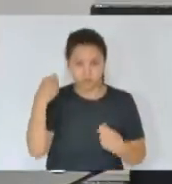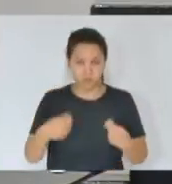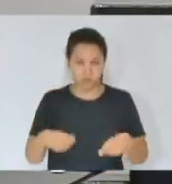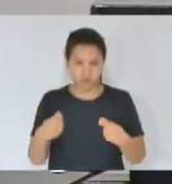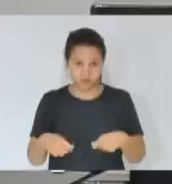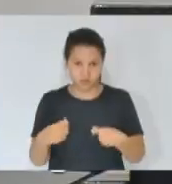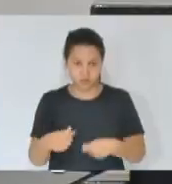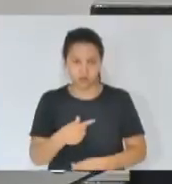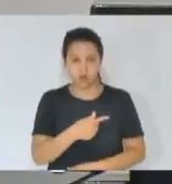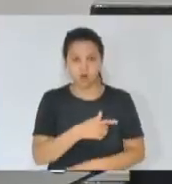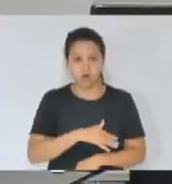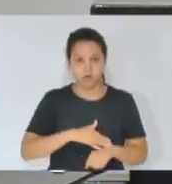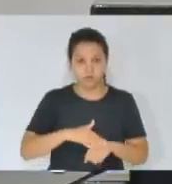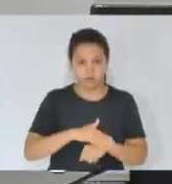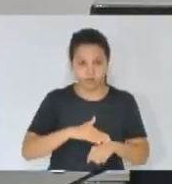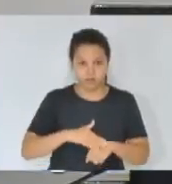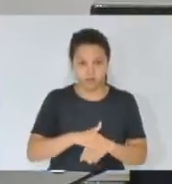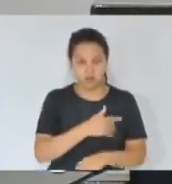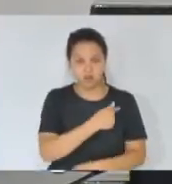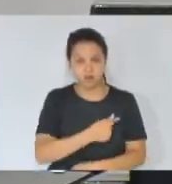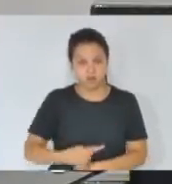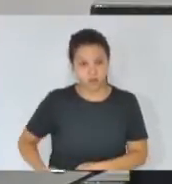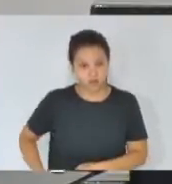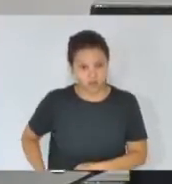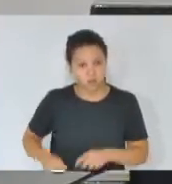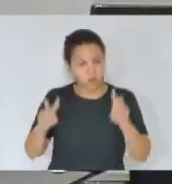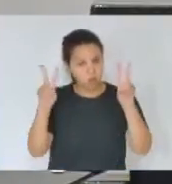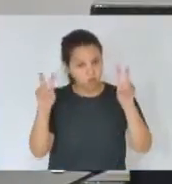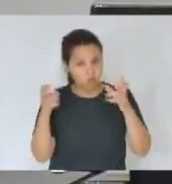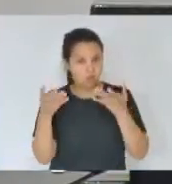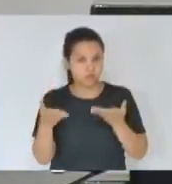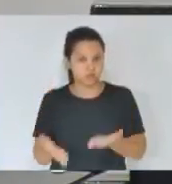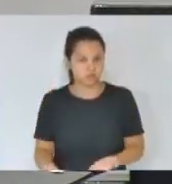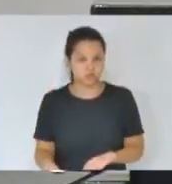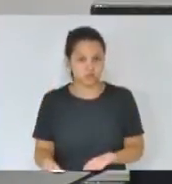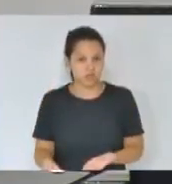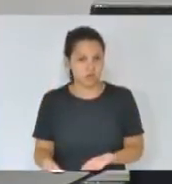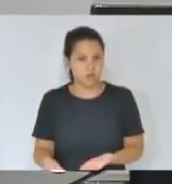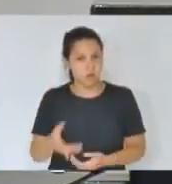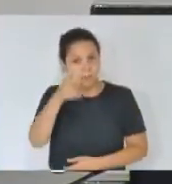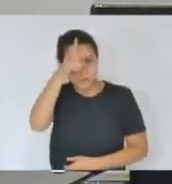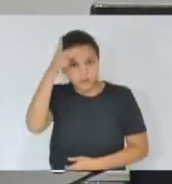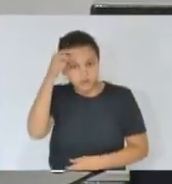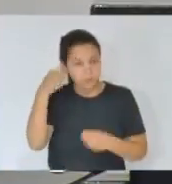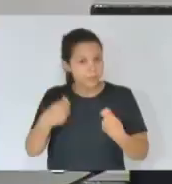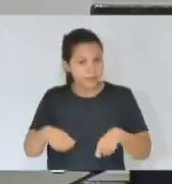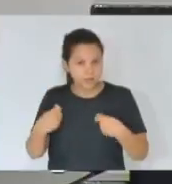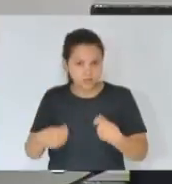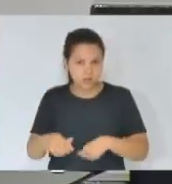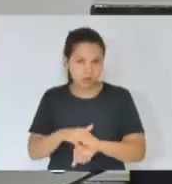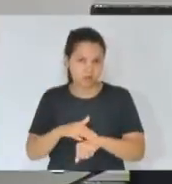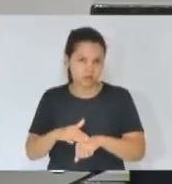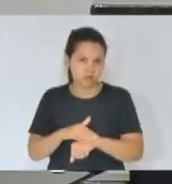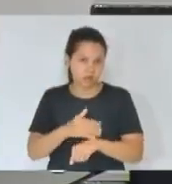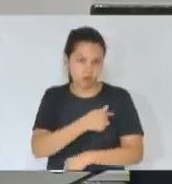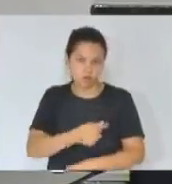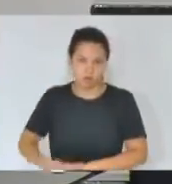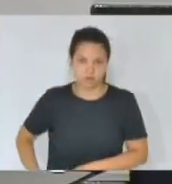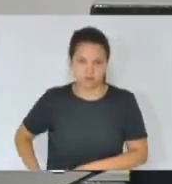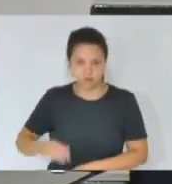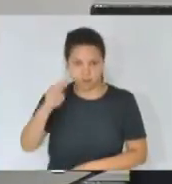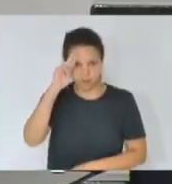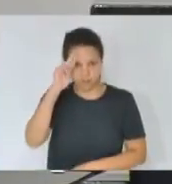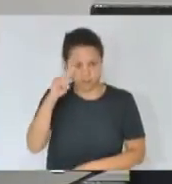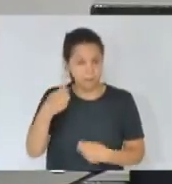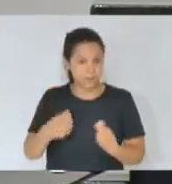isso. O prefeito tem necessidade de conversar com o governador sobre isso. É preciso ter